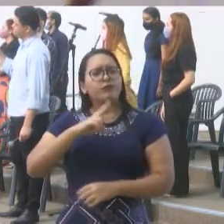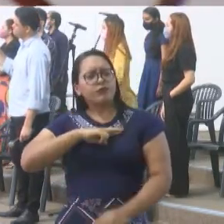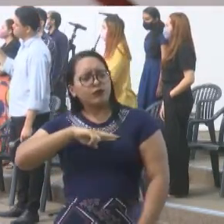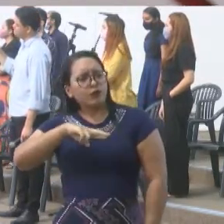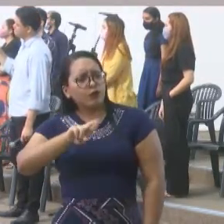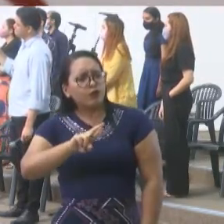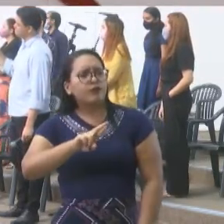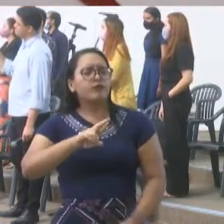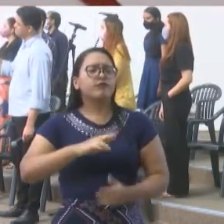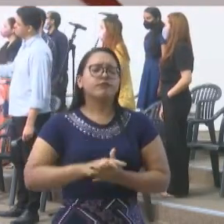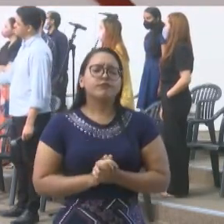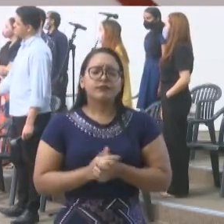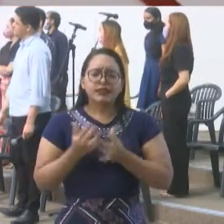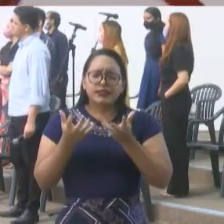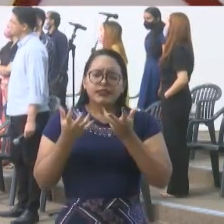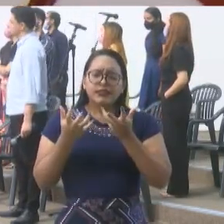ofereceu